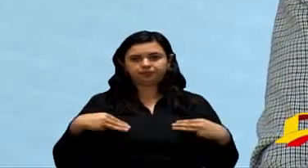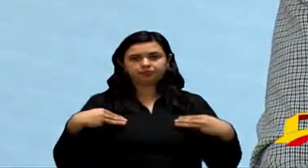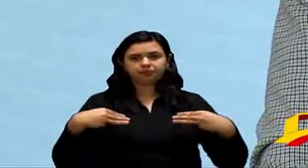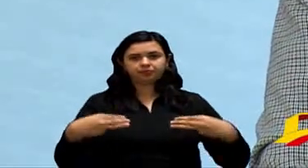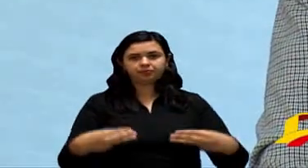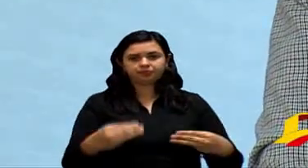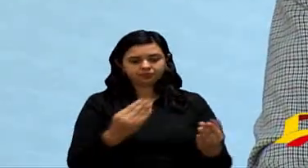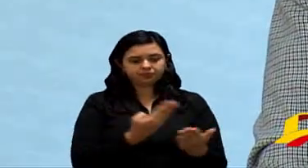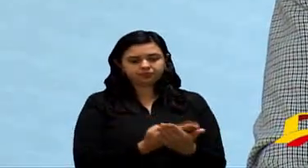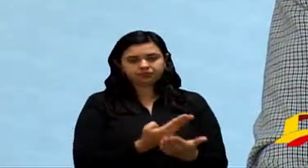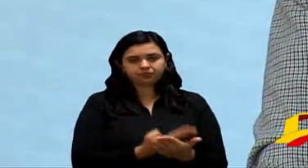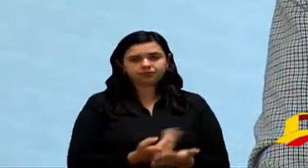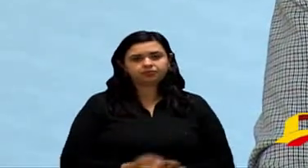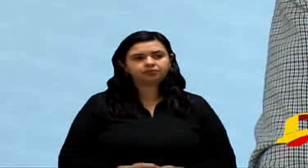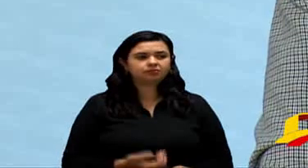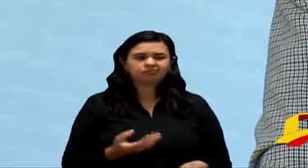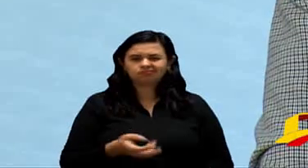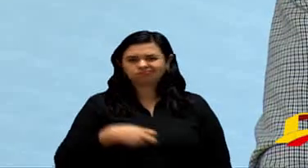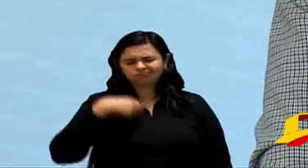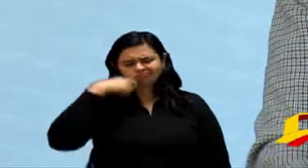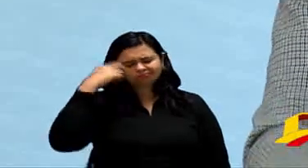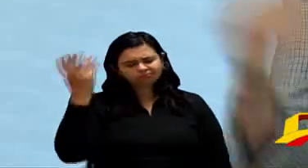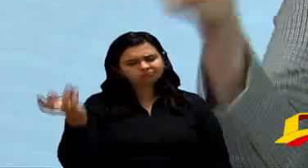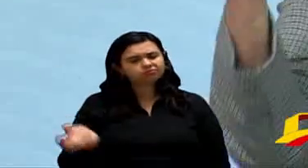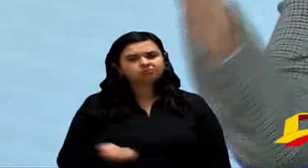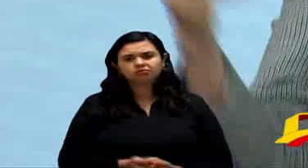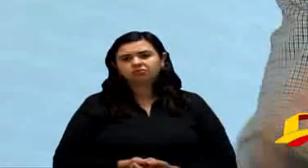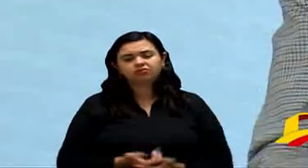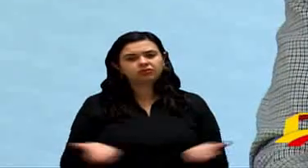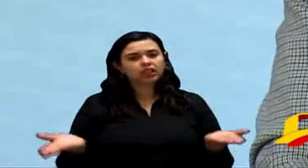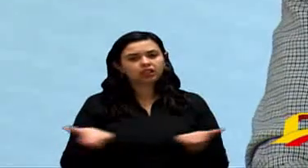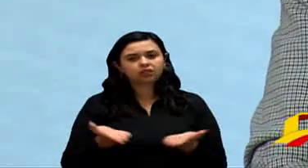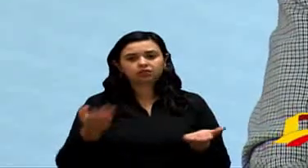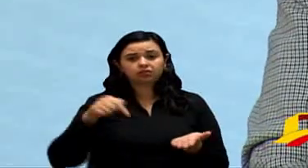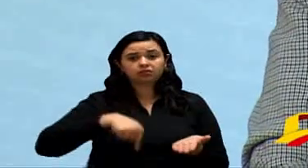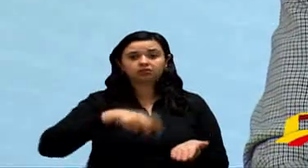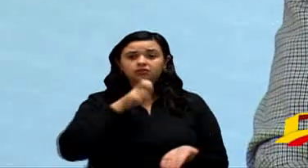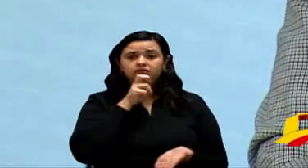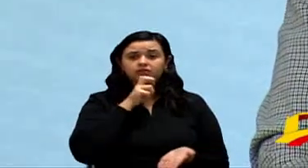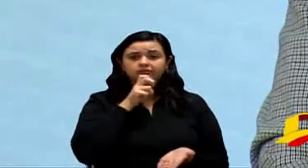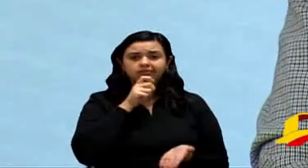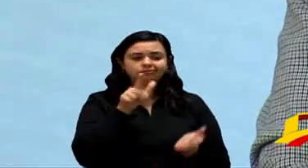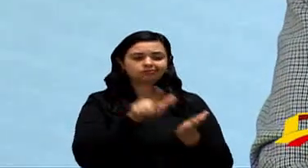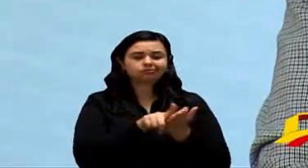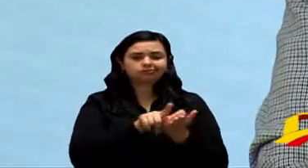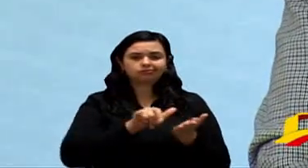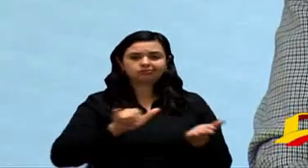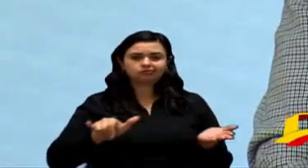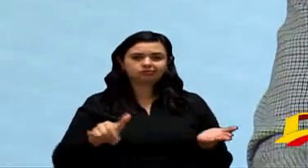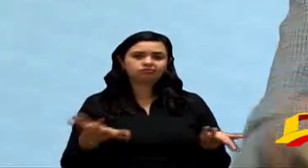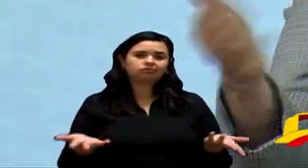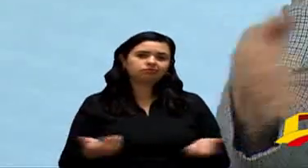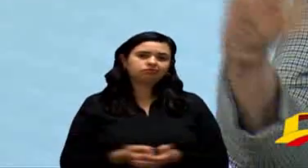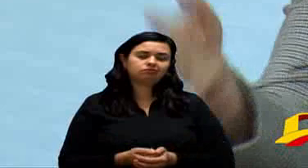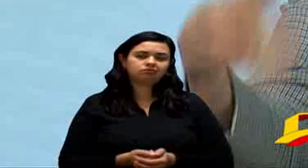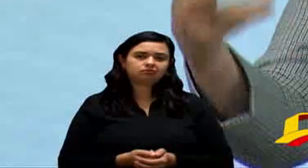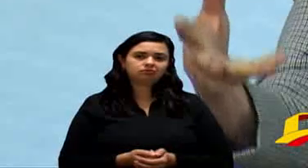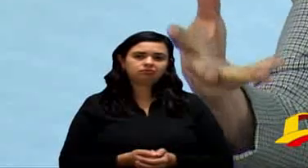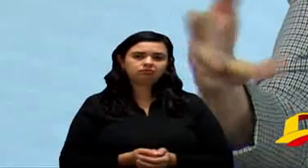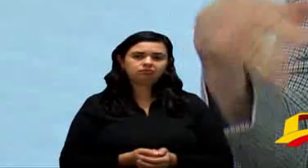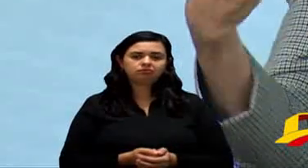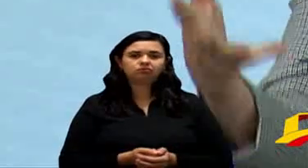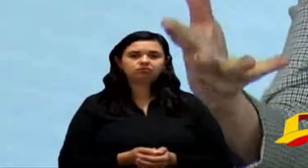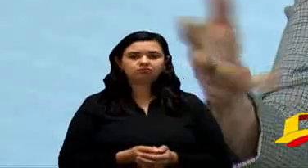a vergonha que está acontecendo para a cidade de Sorocaba que vai estar nas manchetes do Brasil todo e deveremos